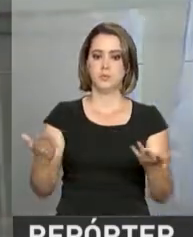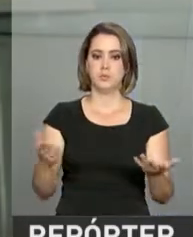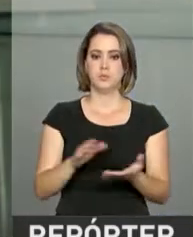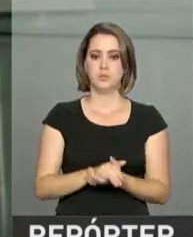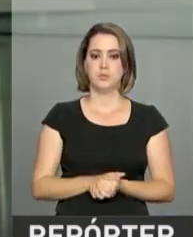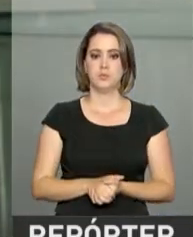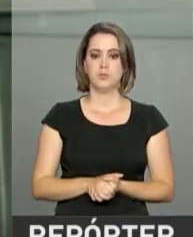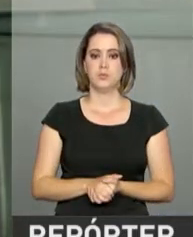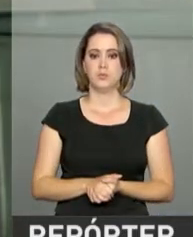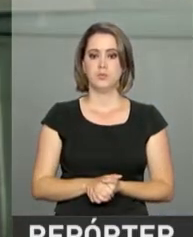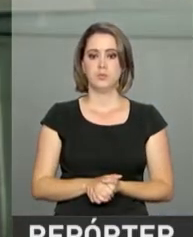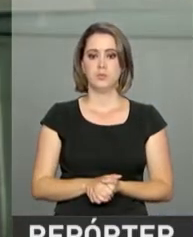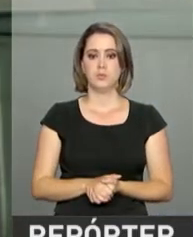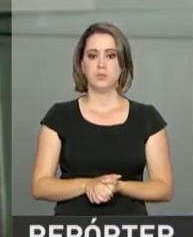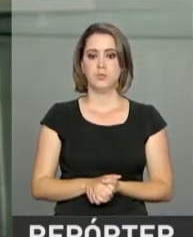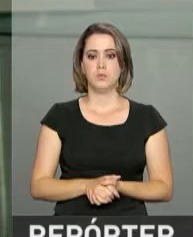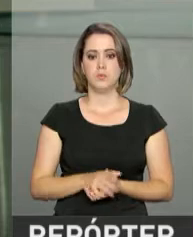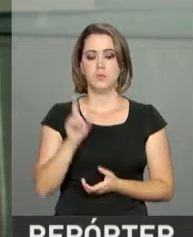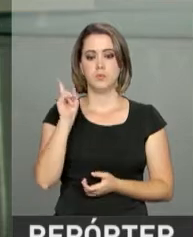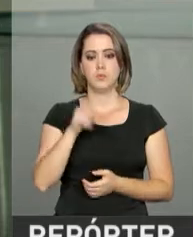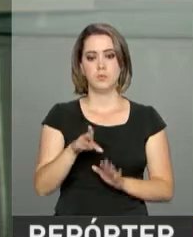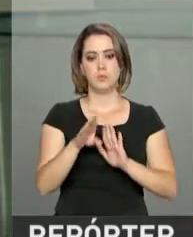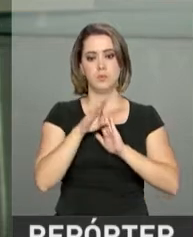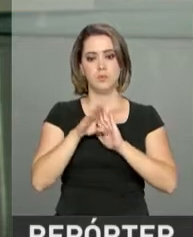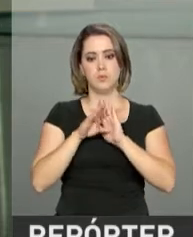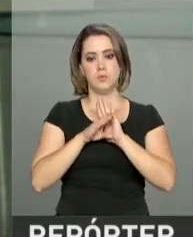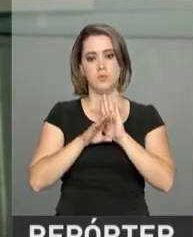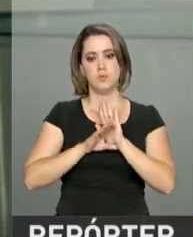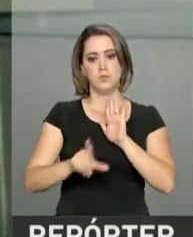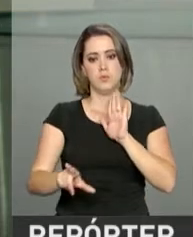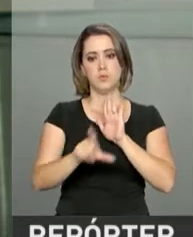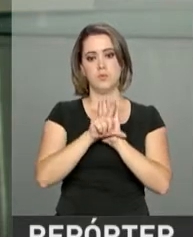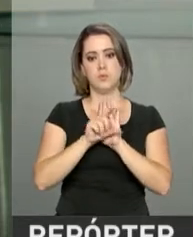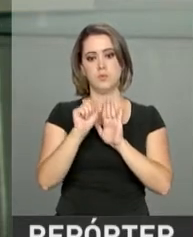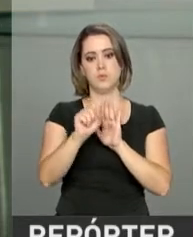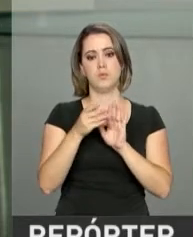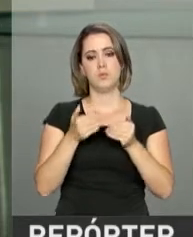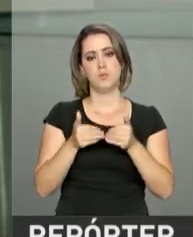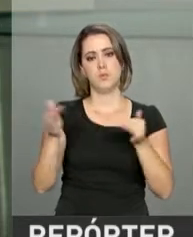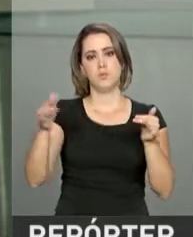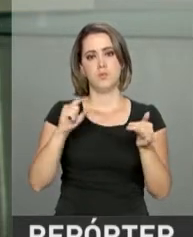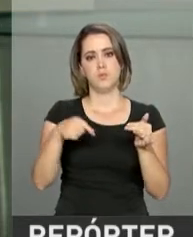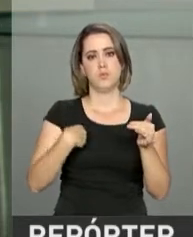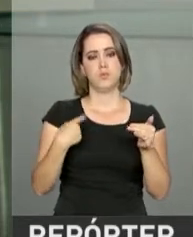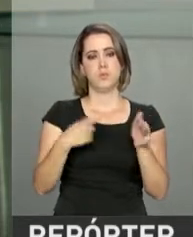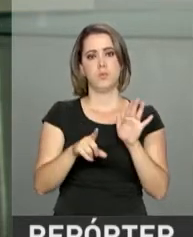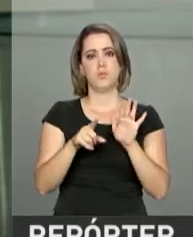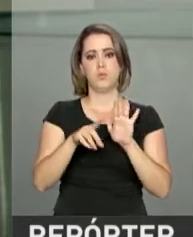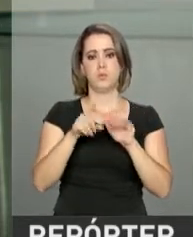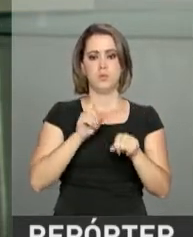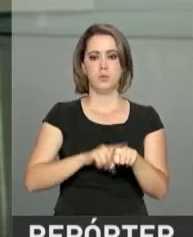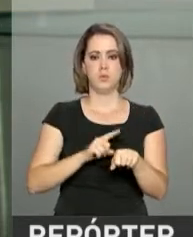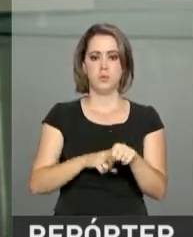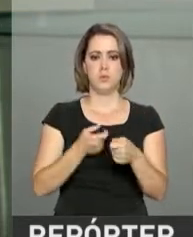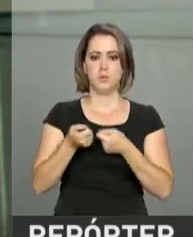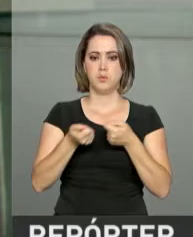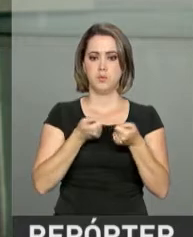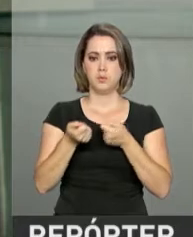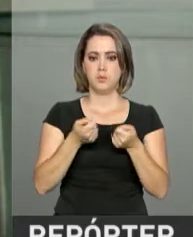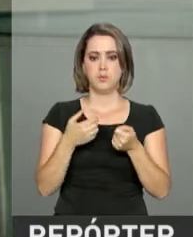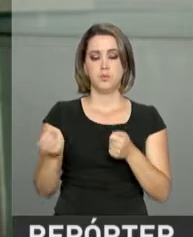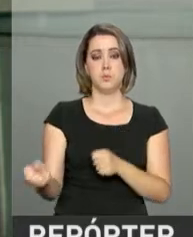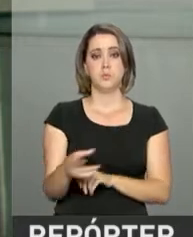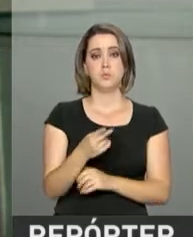vez. Uma boa noite a todos. O projeto de lei, ele vai ampliar aí o prazo para regularização